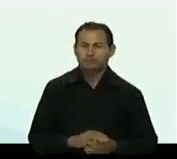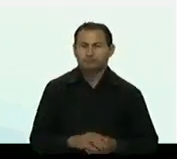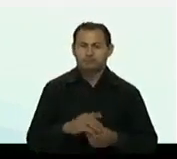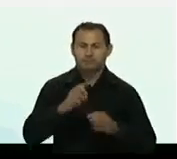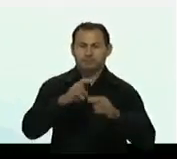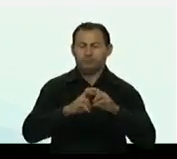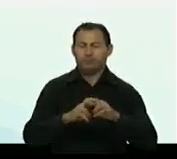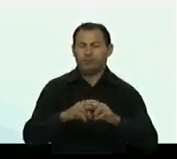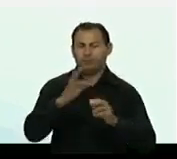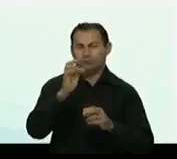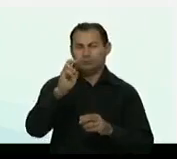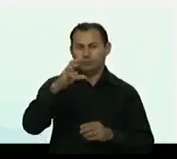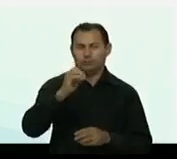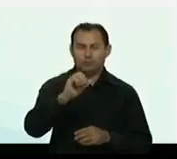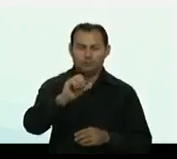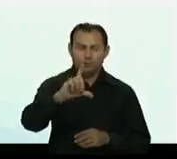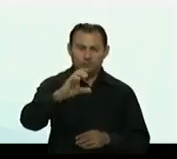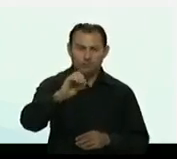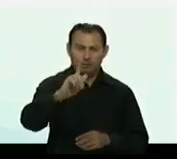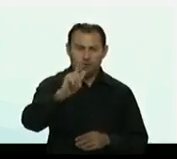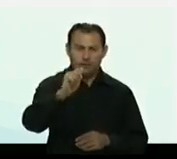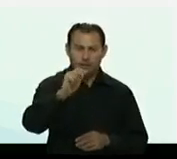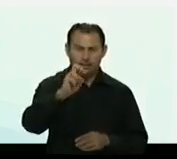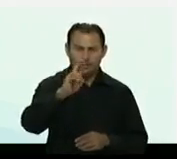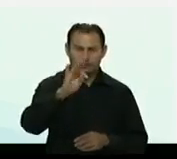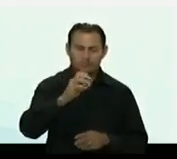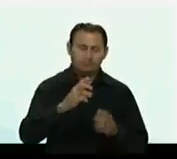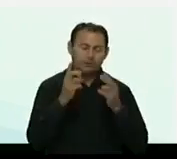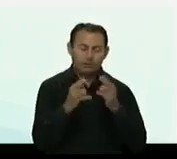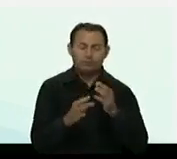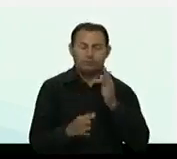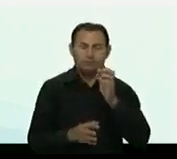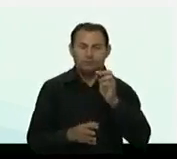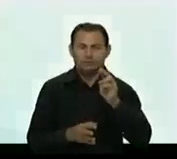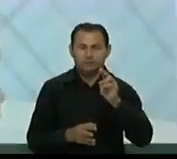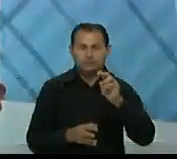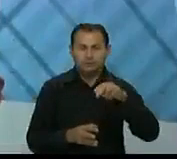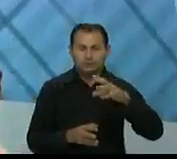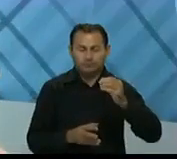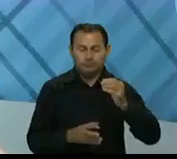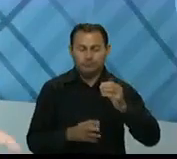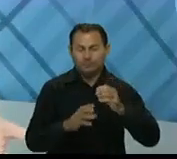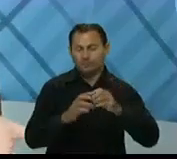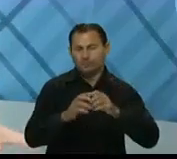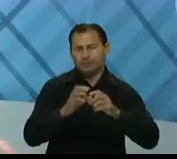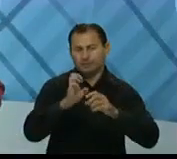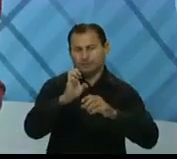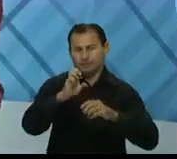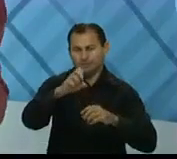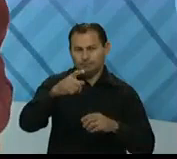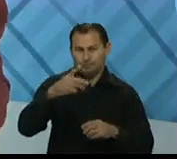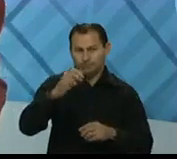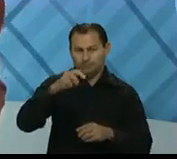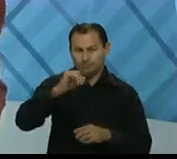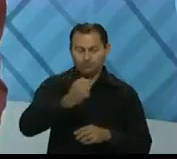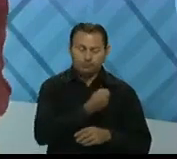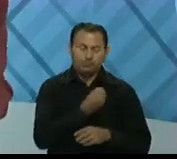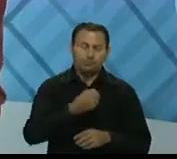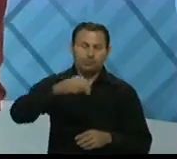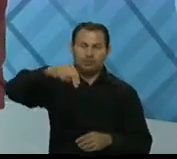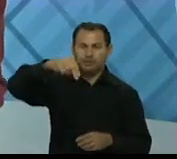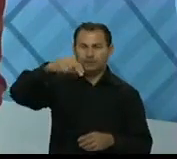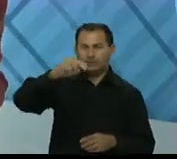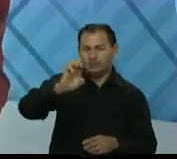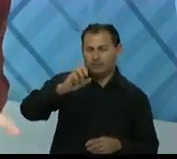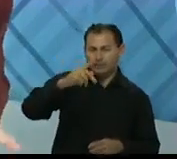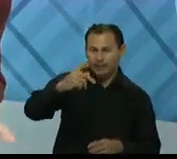uma função logarítmica. Assim como na função exponencial que nós vimos lá com relação ao número de Neper, nós